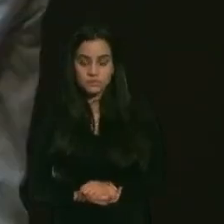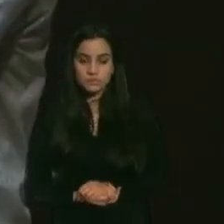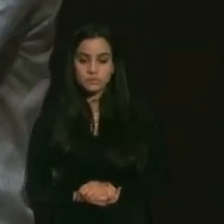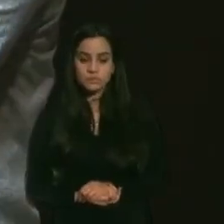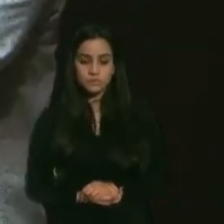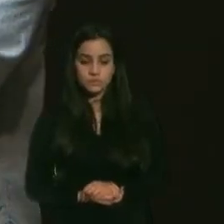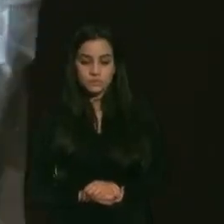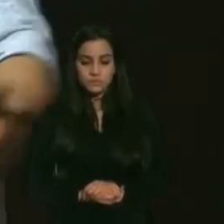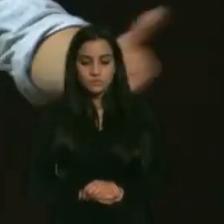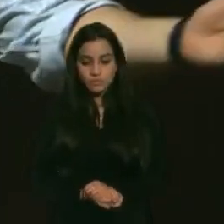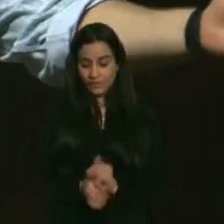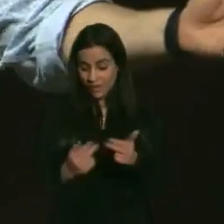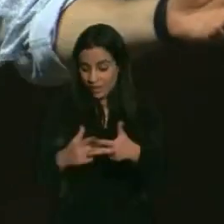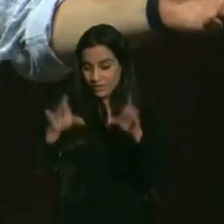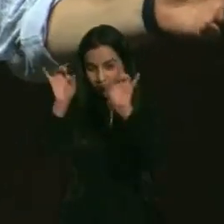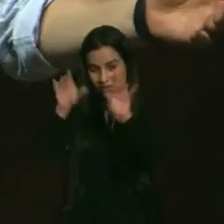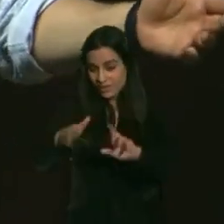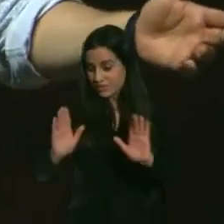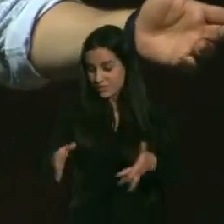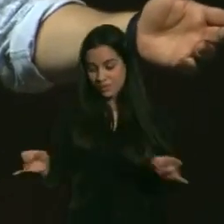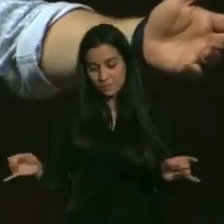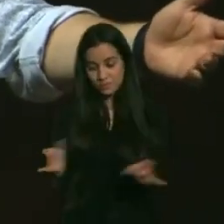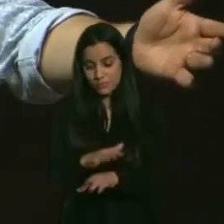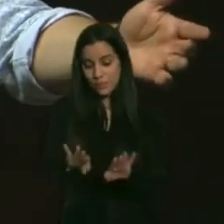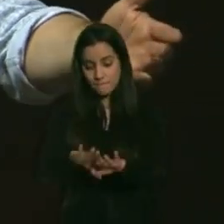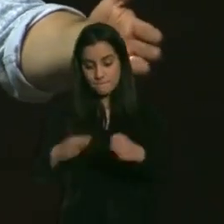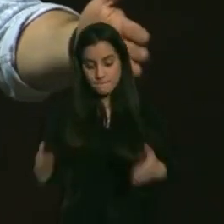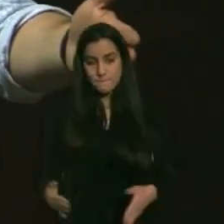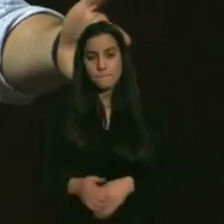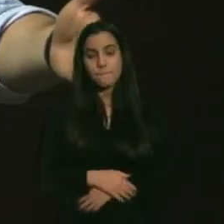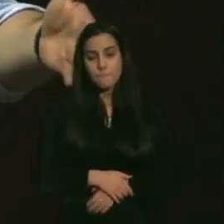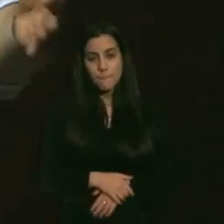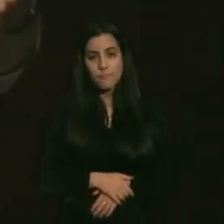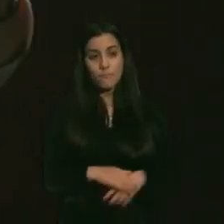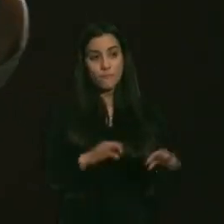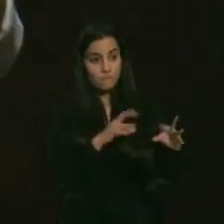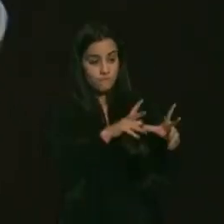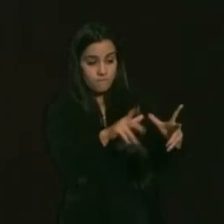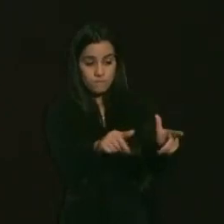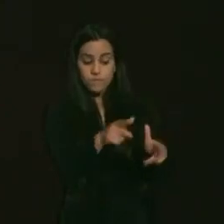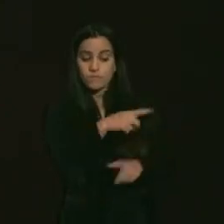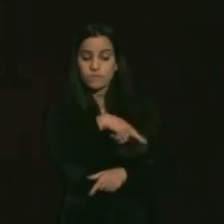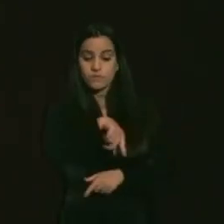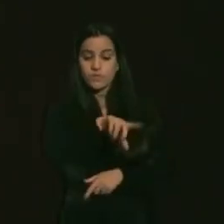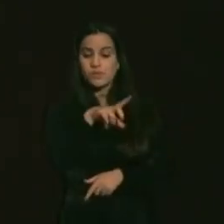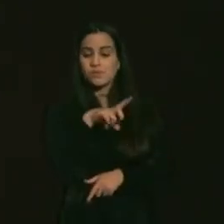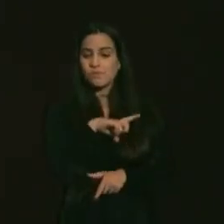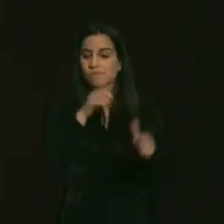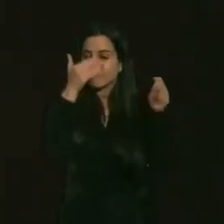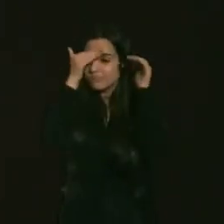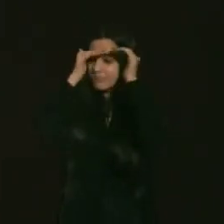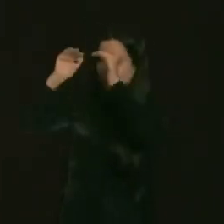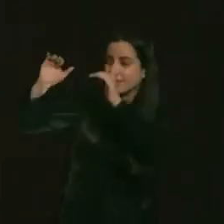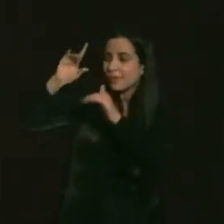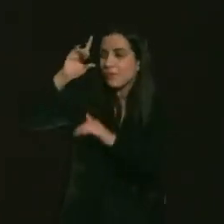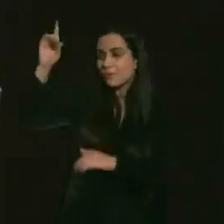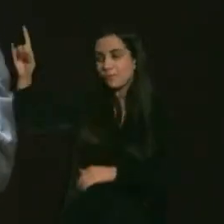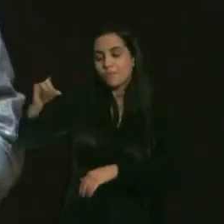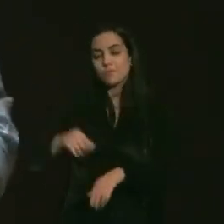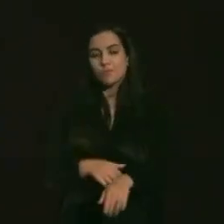O banquete está a postos para aqueles que o ouvem.